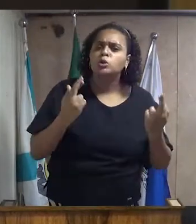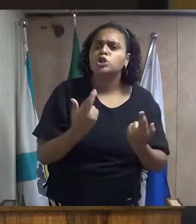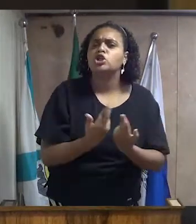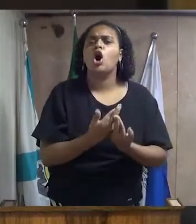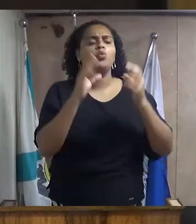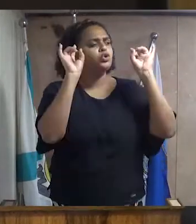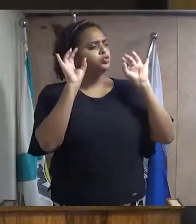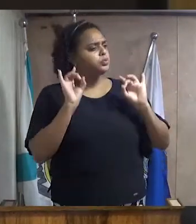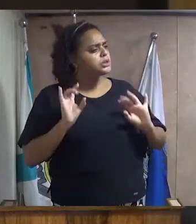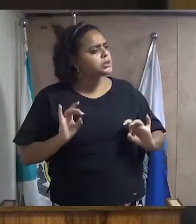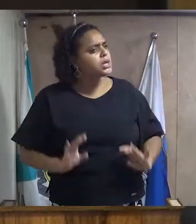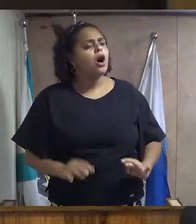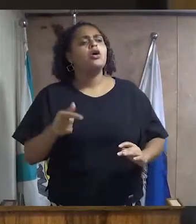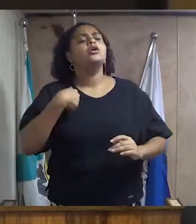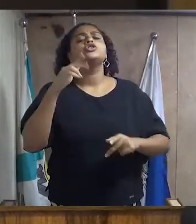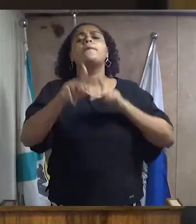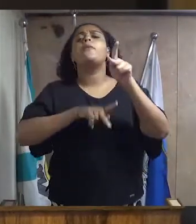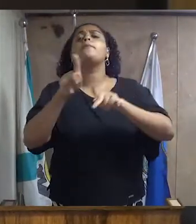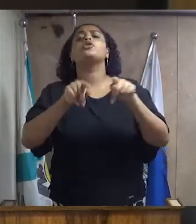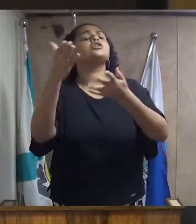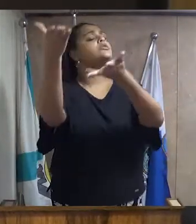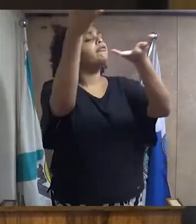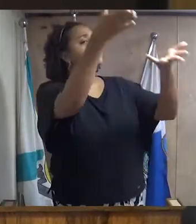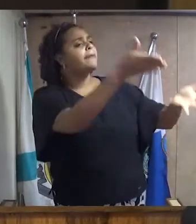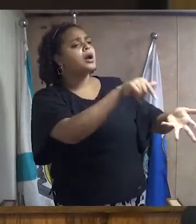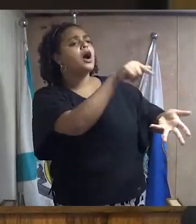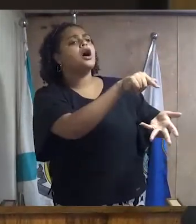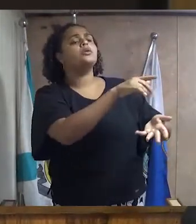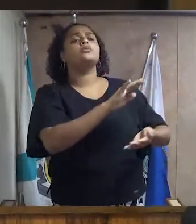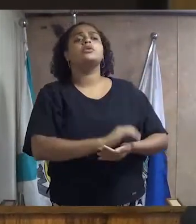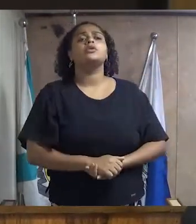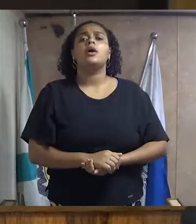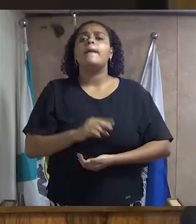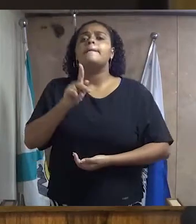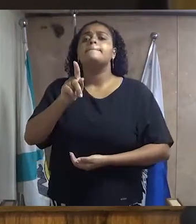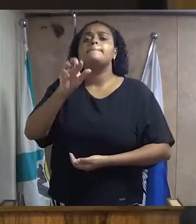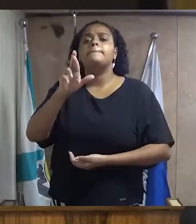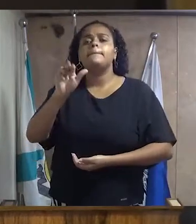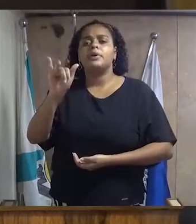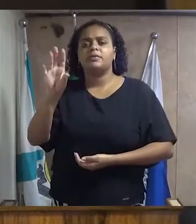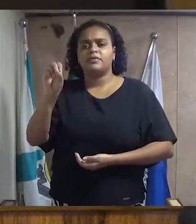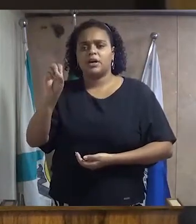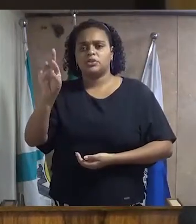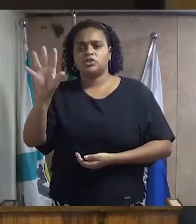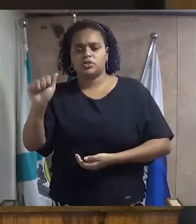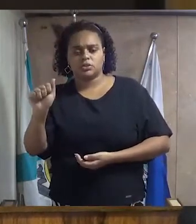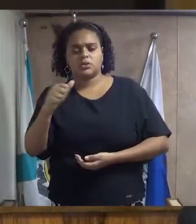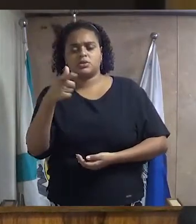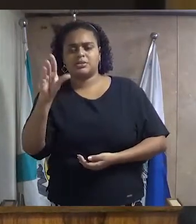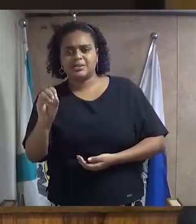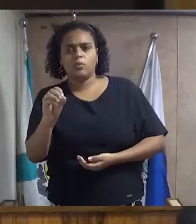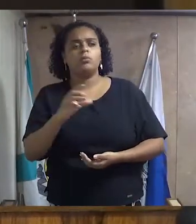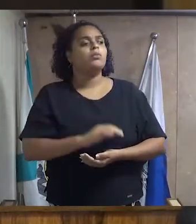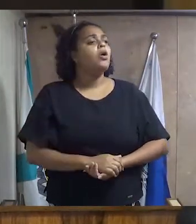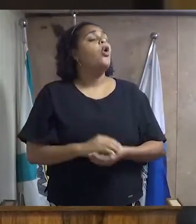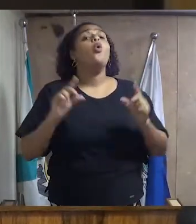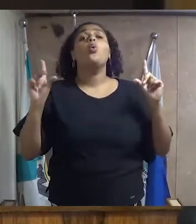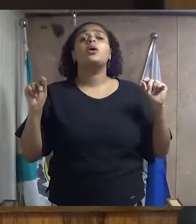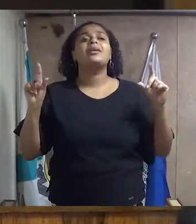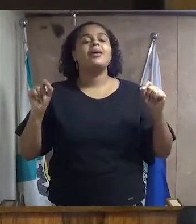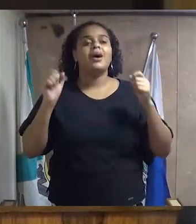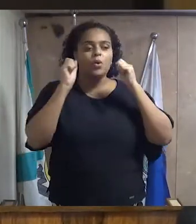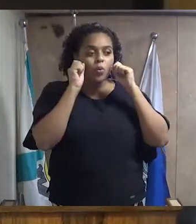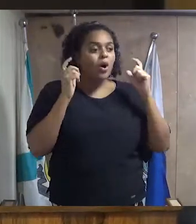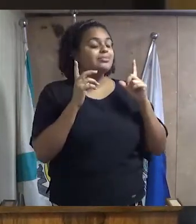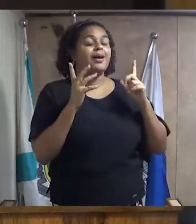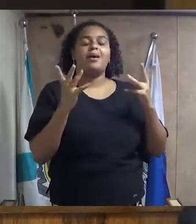trazer o povo para cá para poder estar explicando o que é uma privatização. O que, é que vai ser hoje acordado para